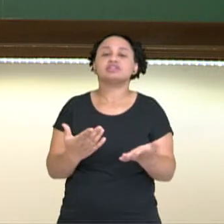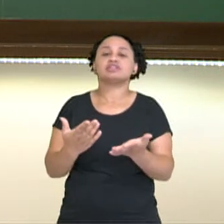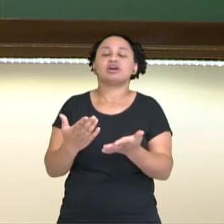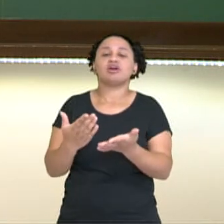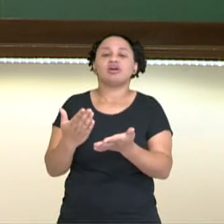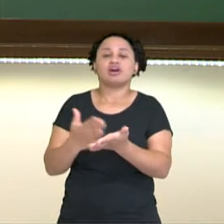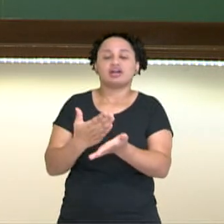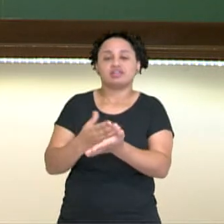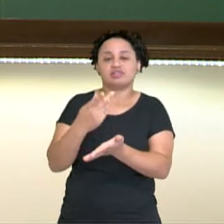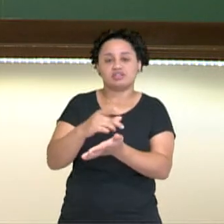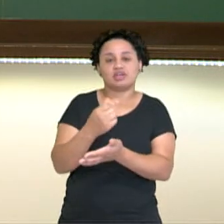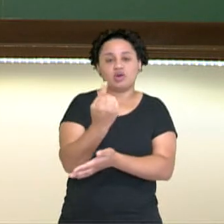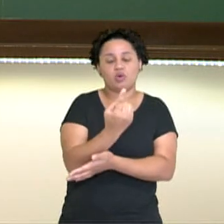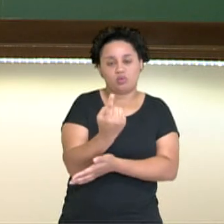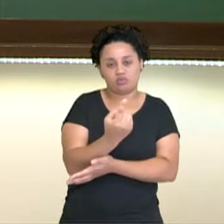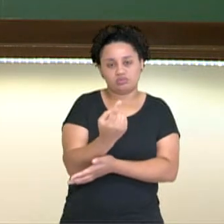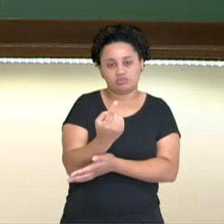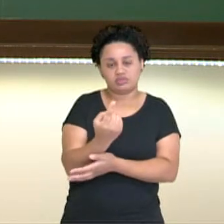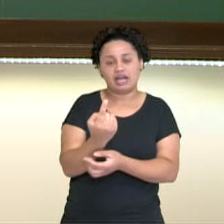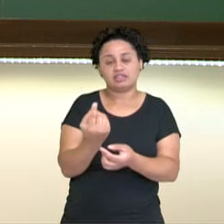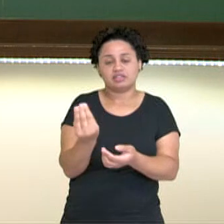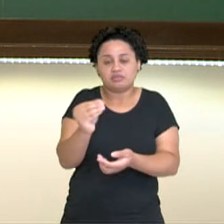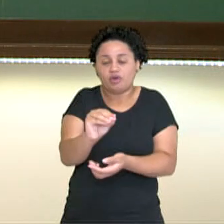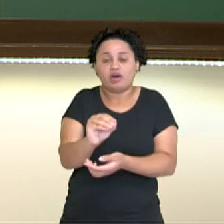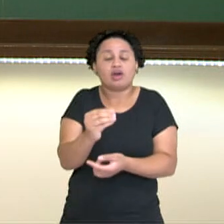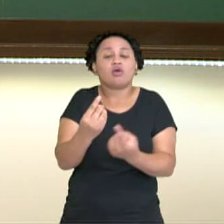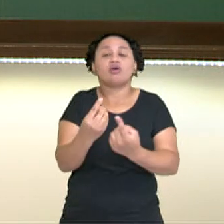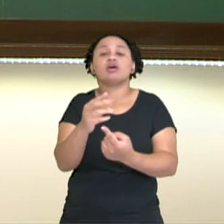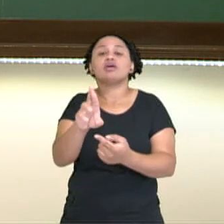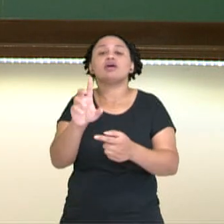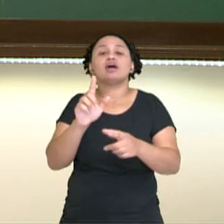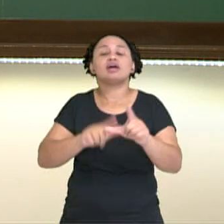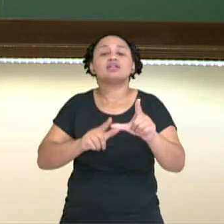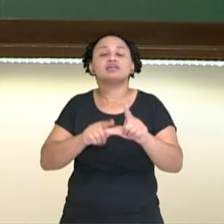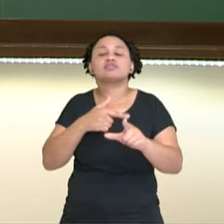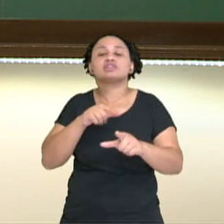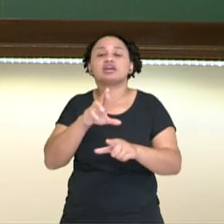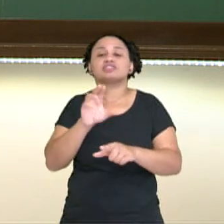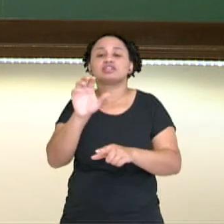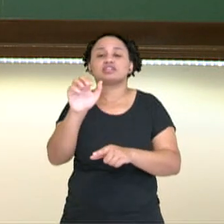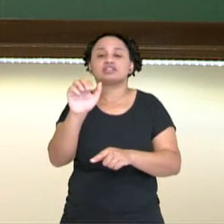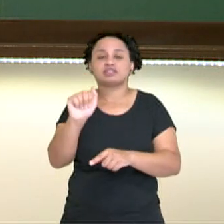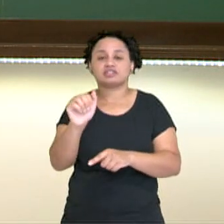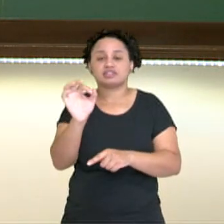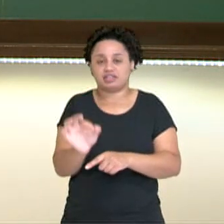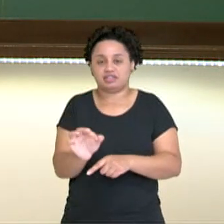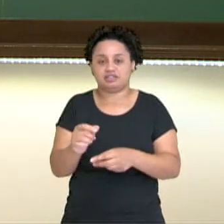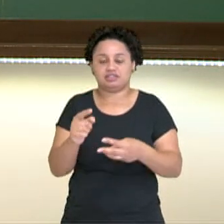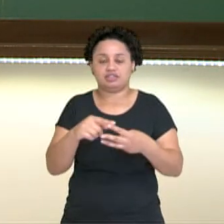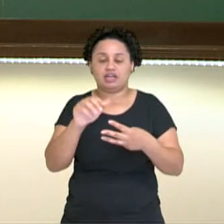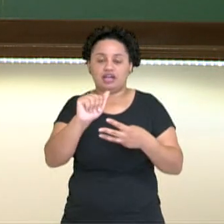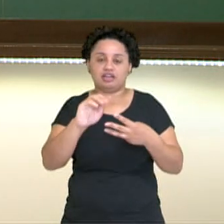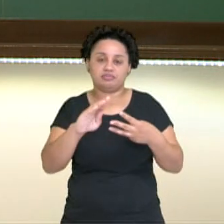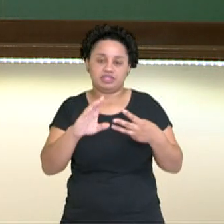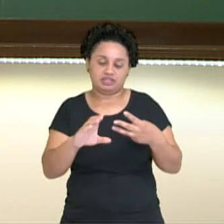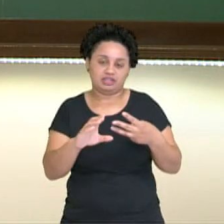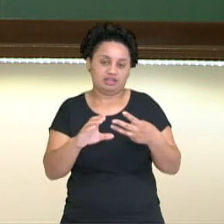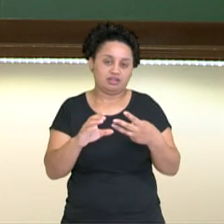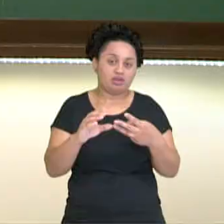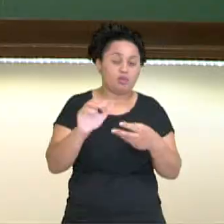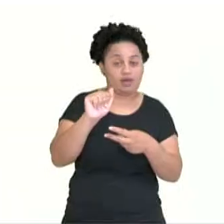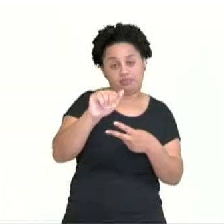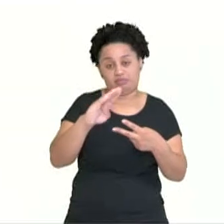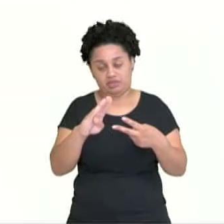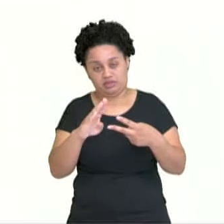1 aí na frente, você coloca qual é a letra que vocês acham que é a correta, tá bom? I'll give you some time, vou dar um tempinho para